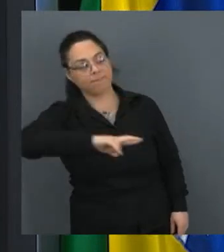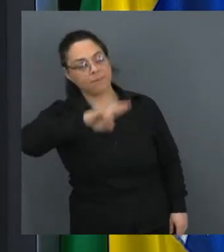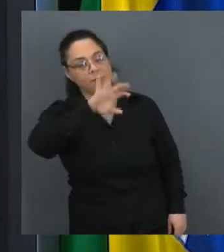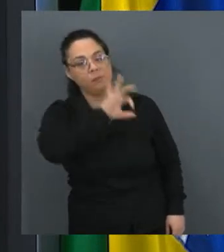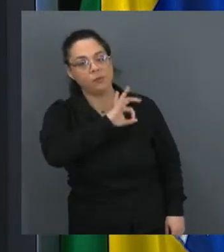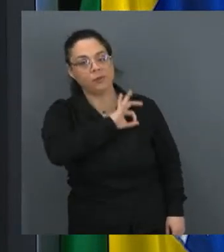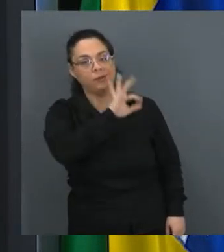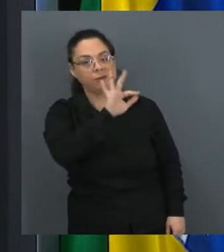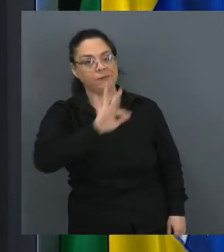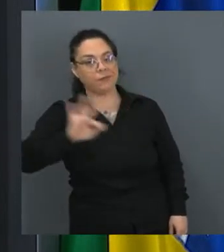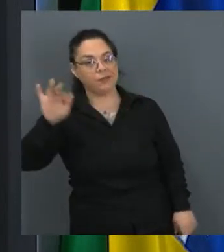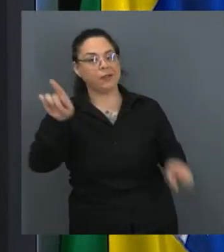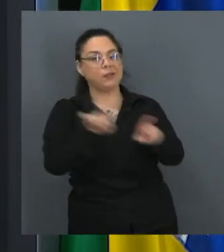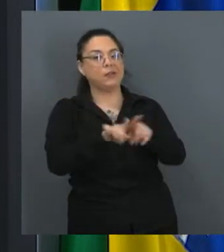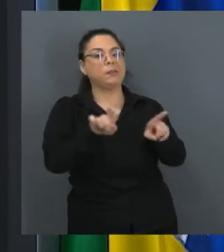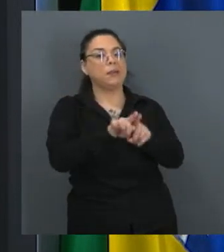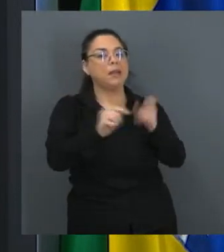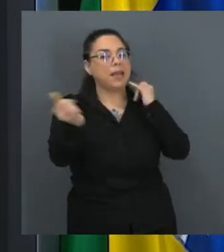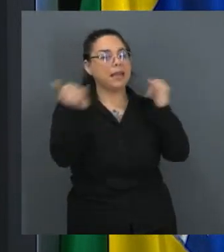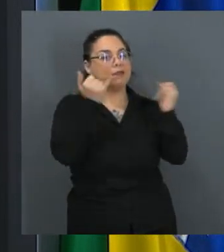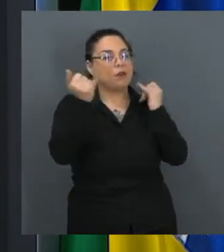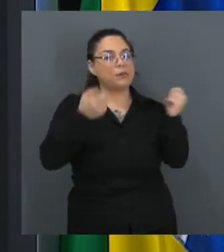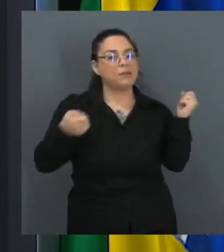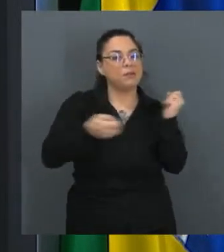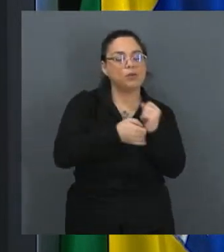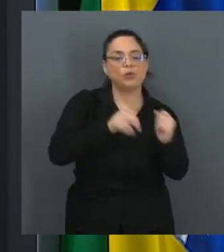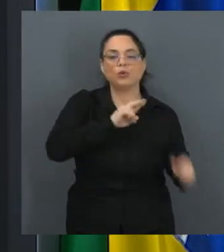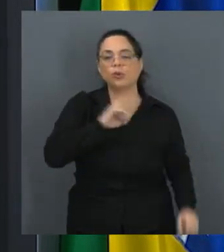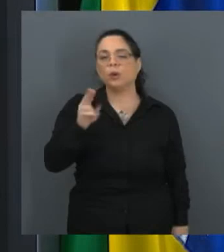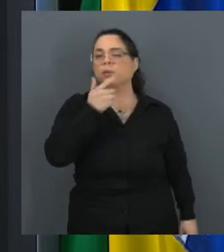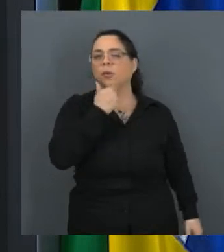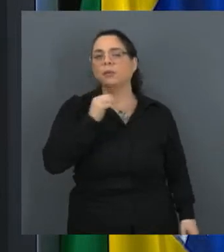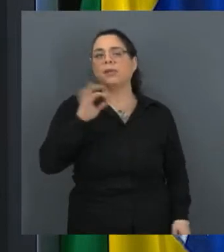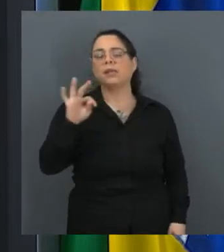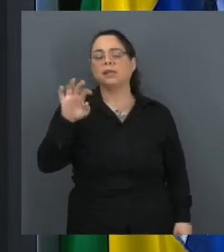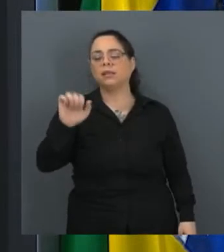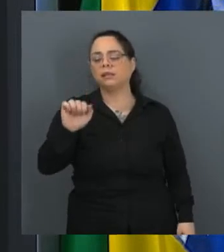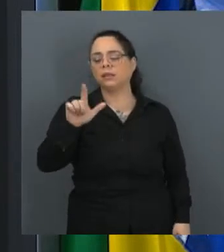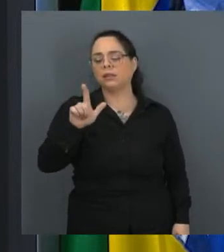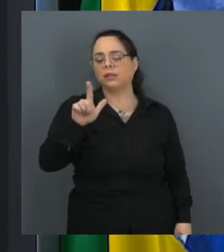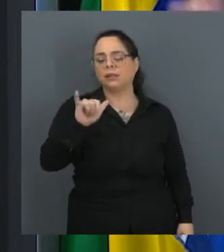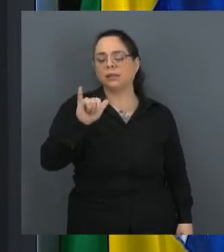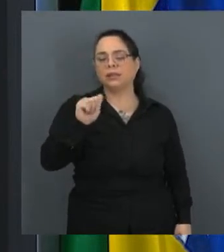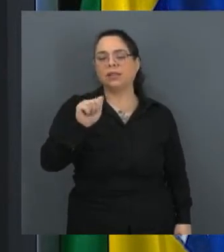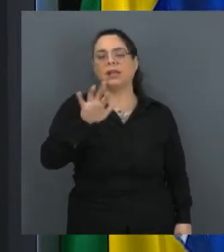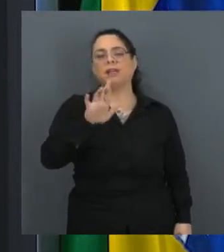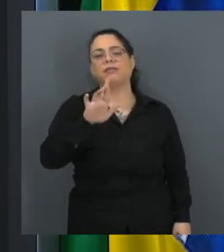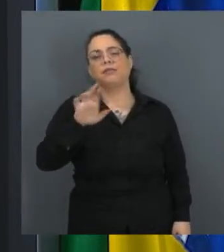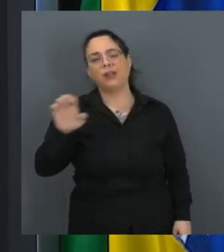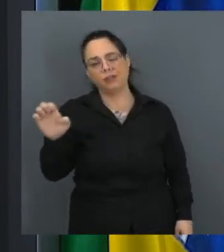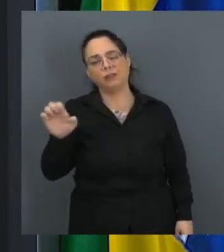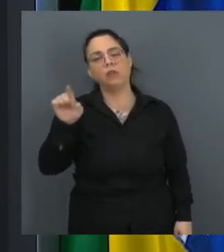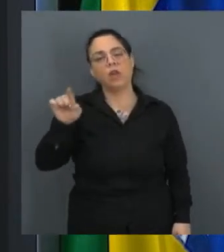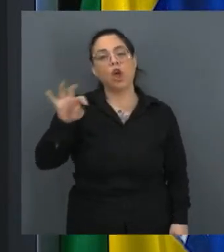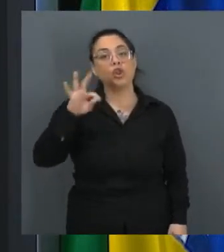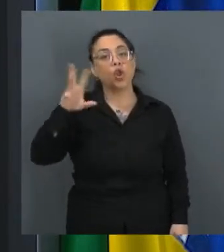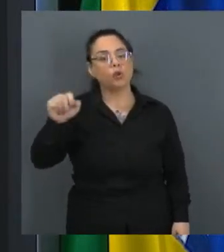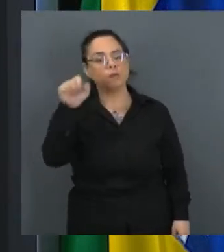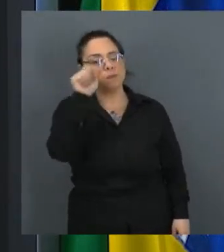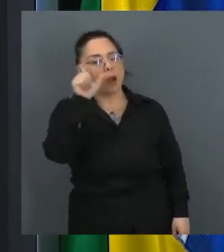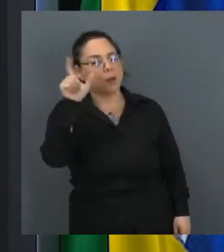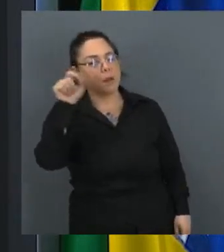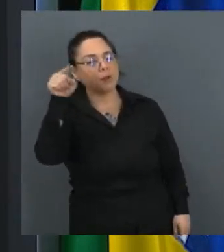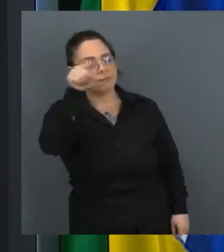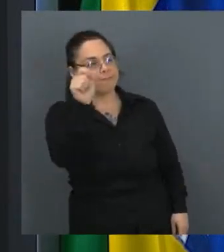Polícia Federal, por vazamentos, que é o Tagliaferro, saiu também. Está tudo acontecendo a olhos vistos. Você liga e tira